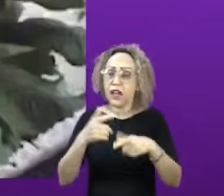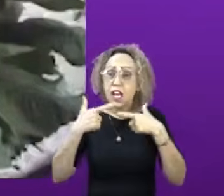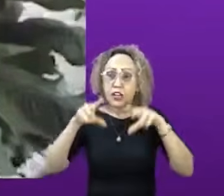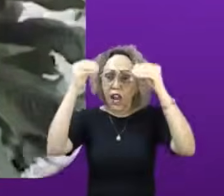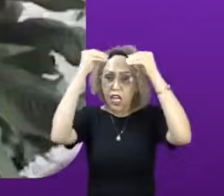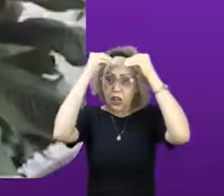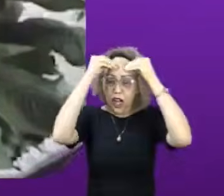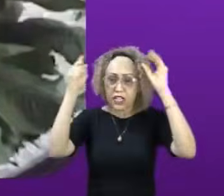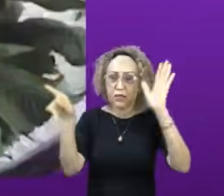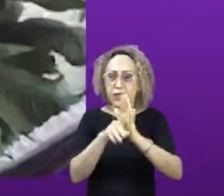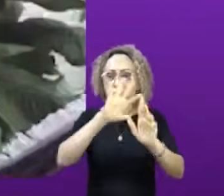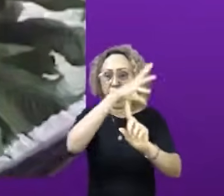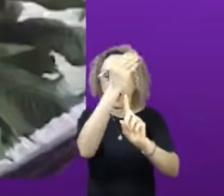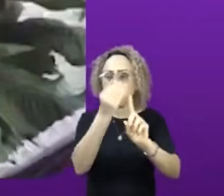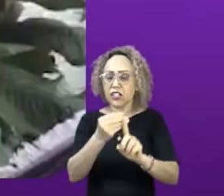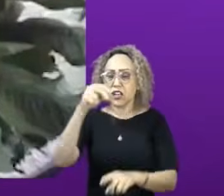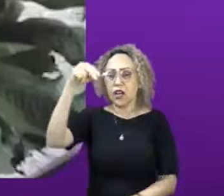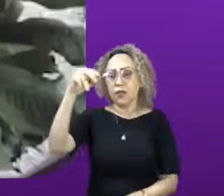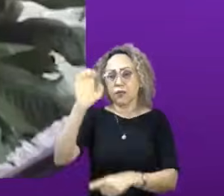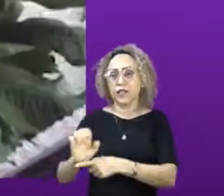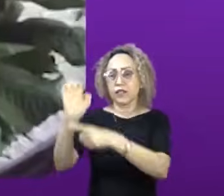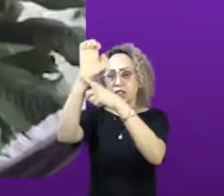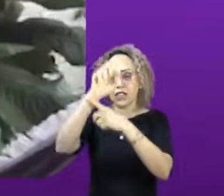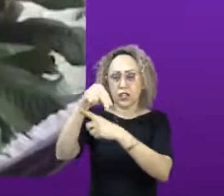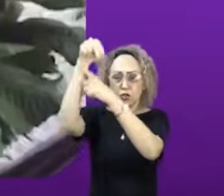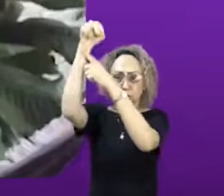pelo Norte do Brasil. E isso é de extrema